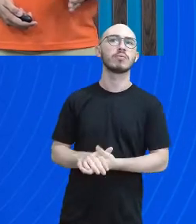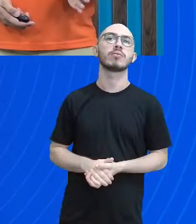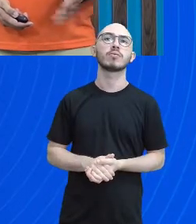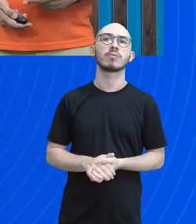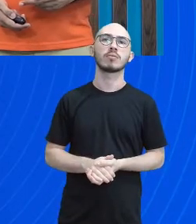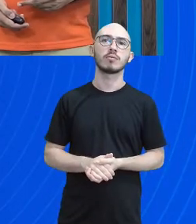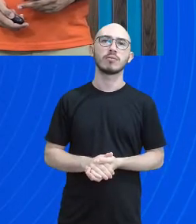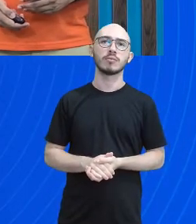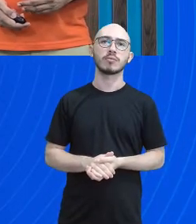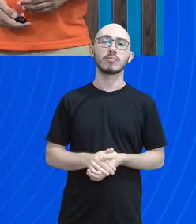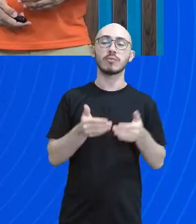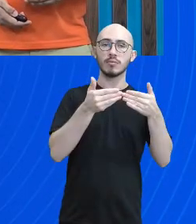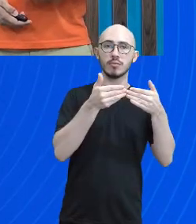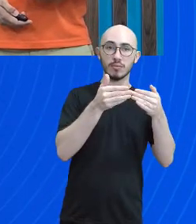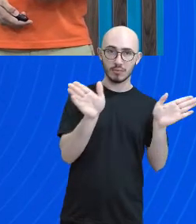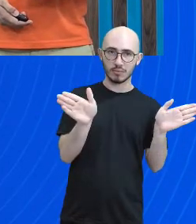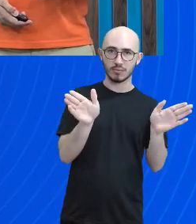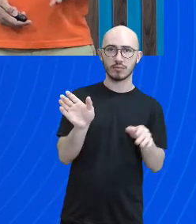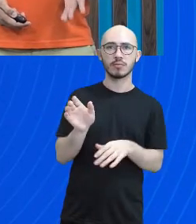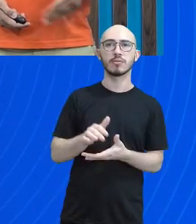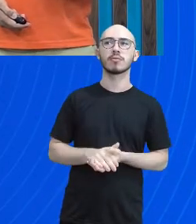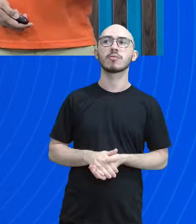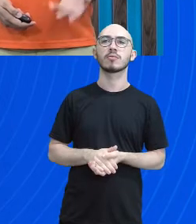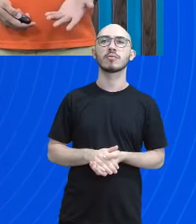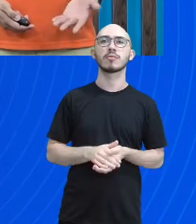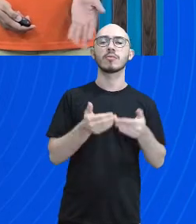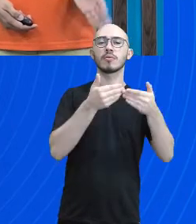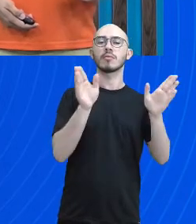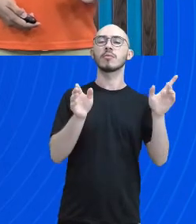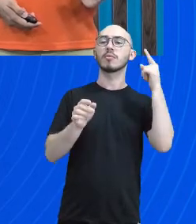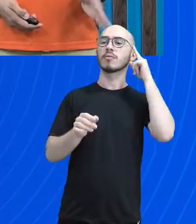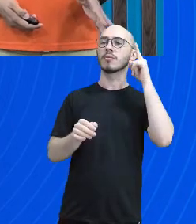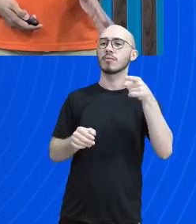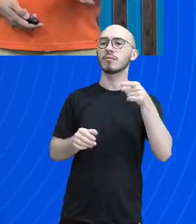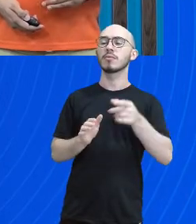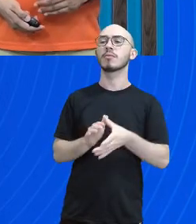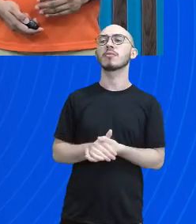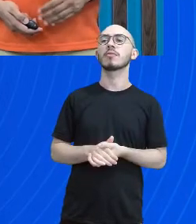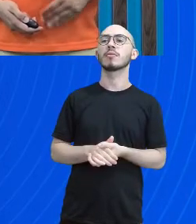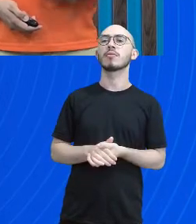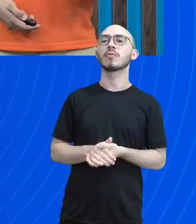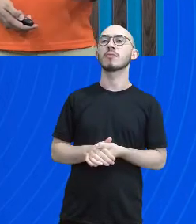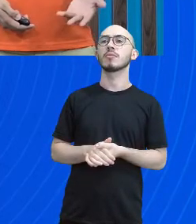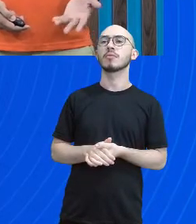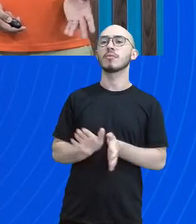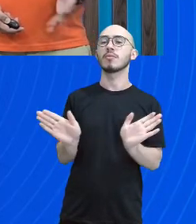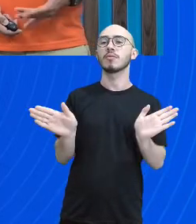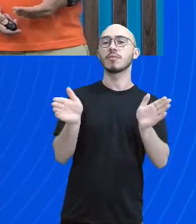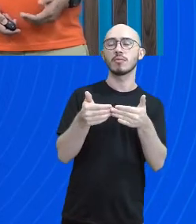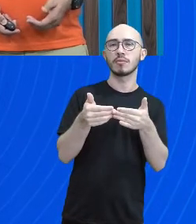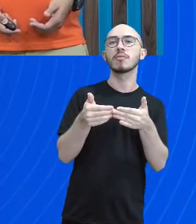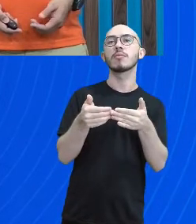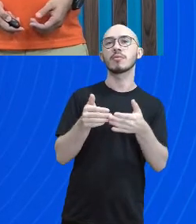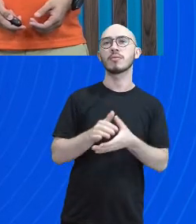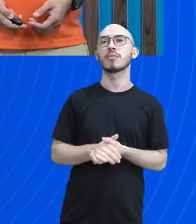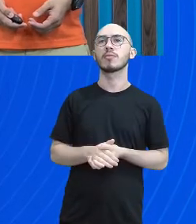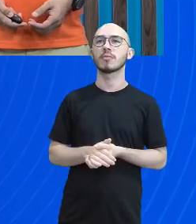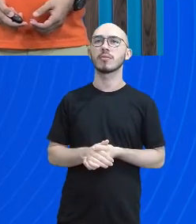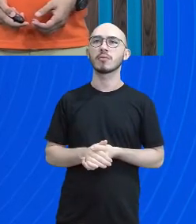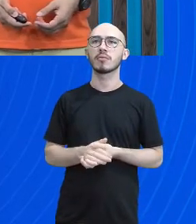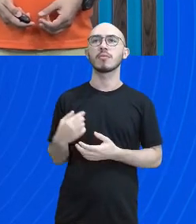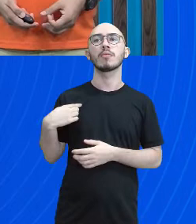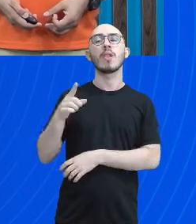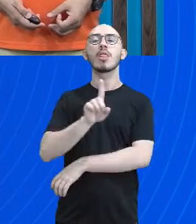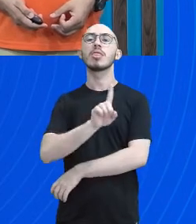abrir, open, abre, aliás, open, feche, close, step, pise, para